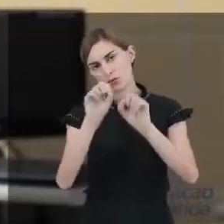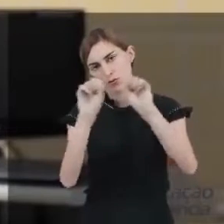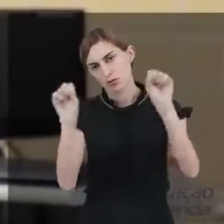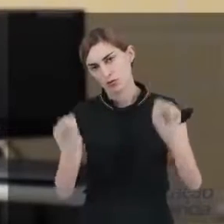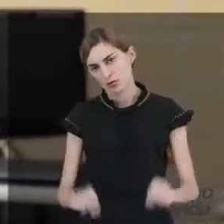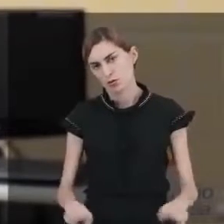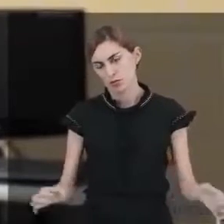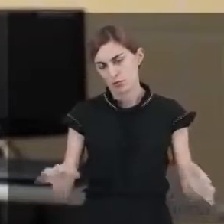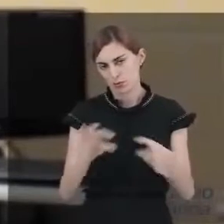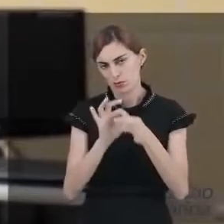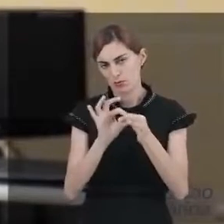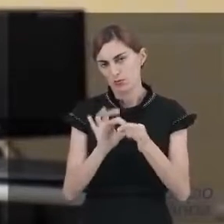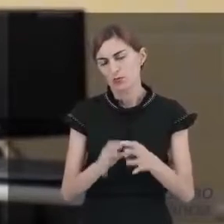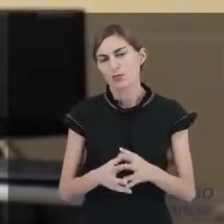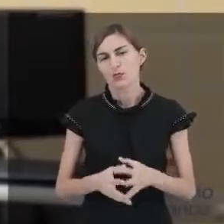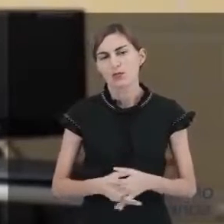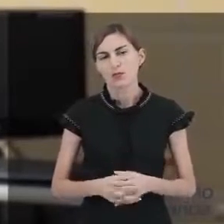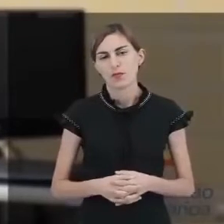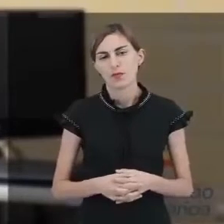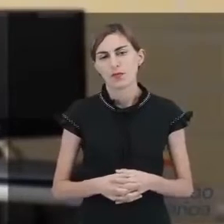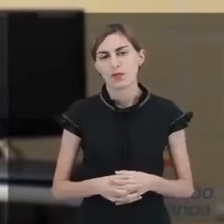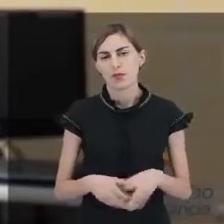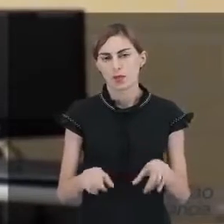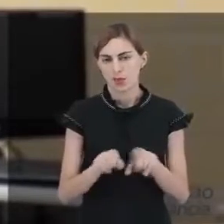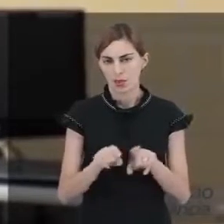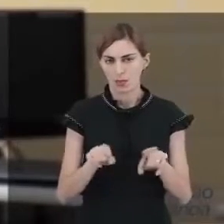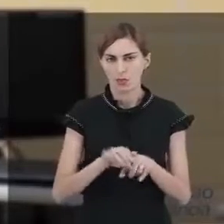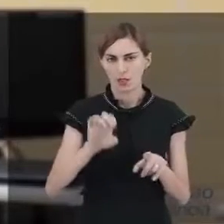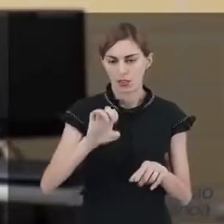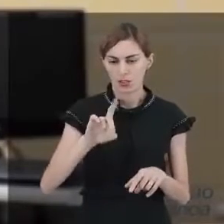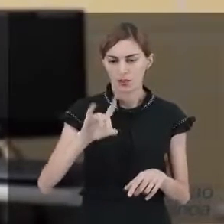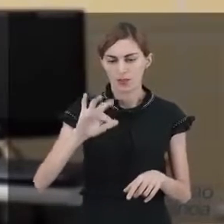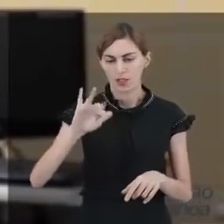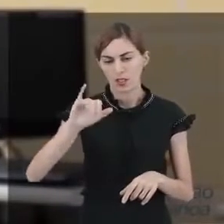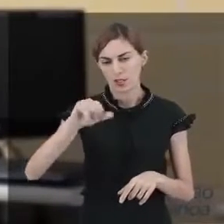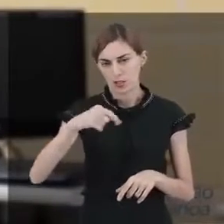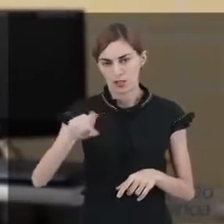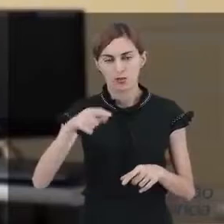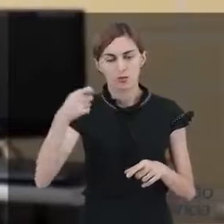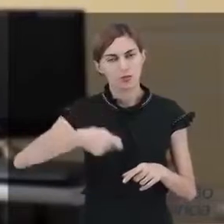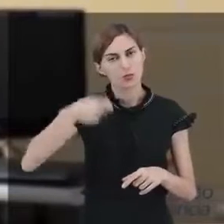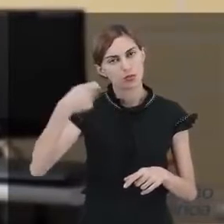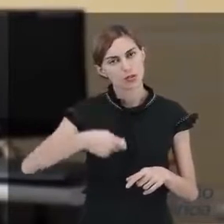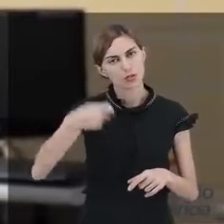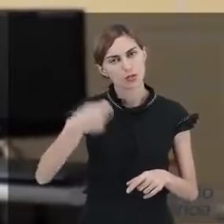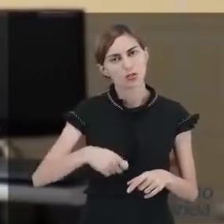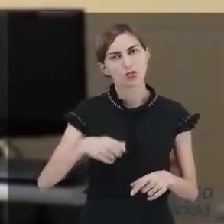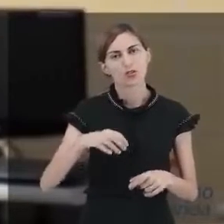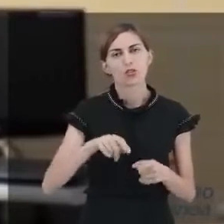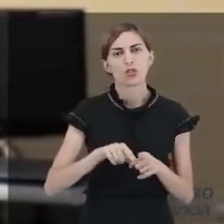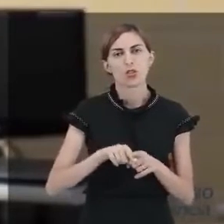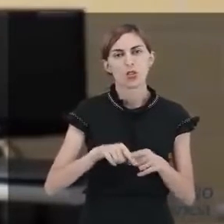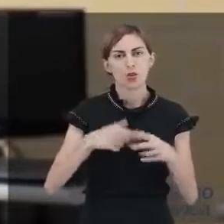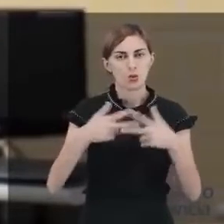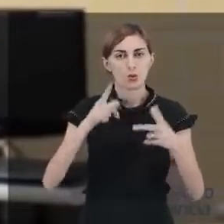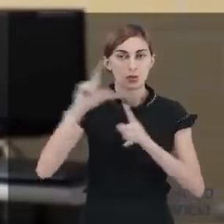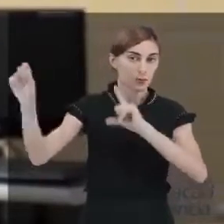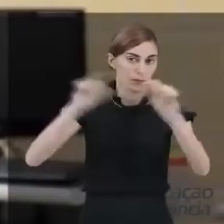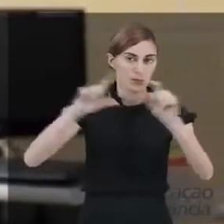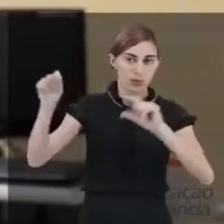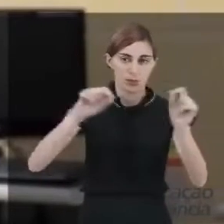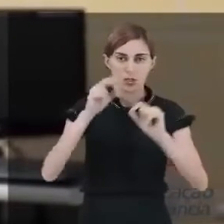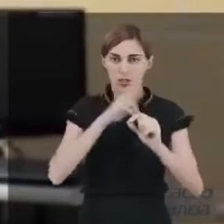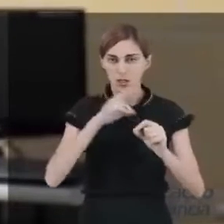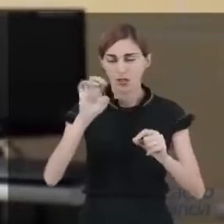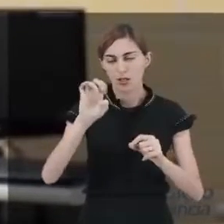aclopados. Tá? As edificações também exigem o COSIP dispositivo de evacuação em